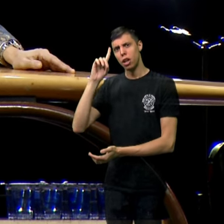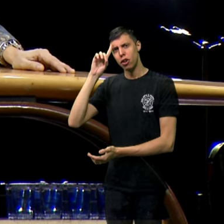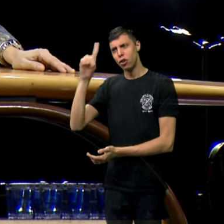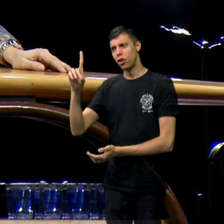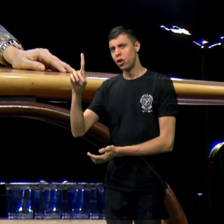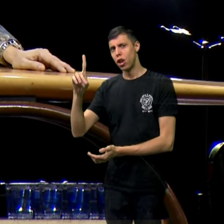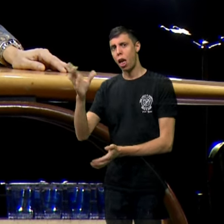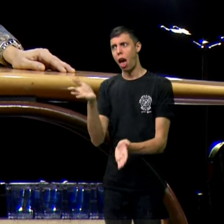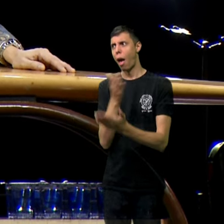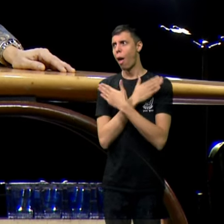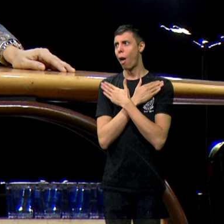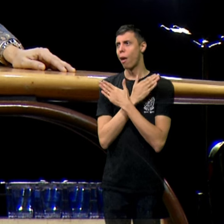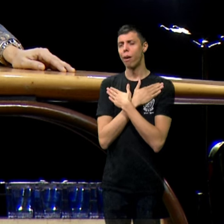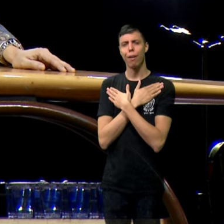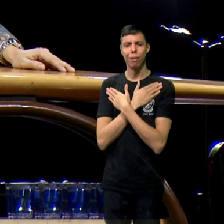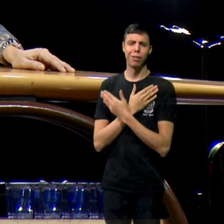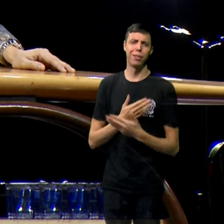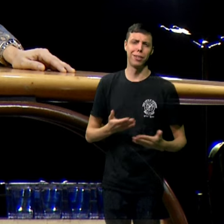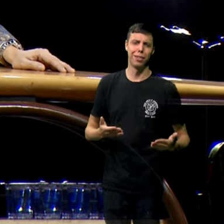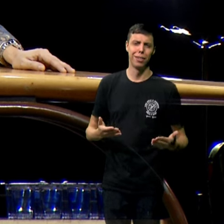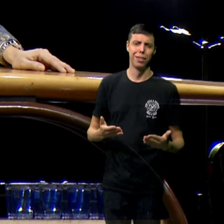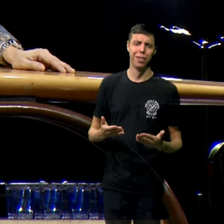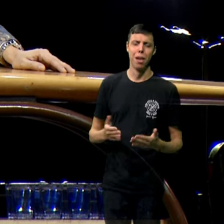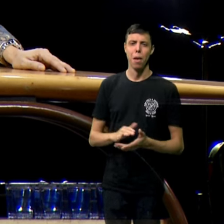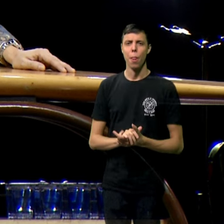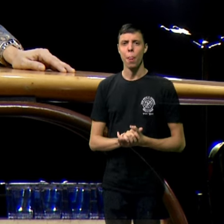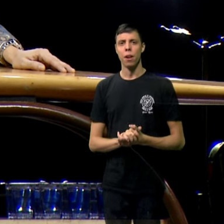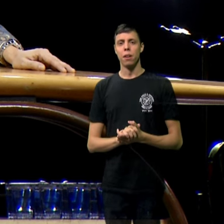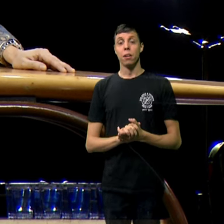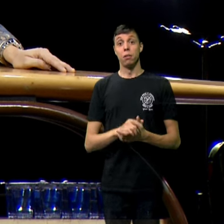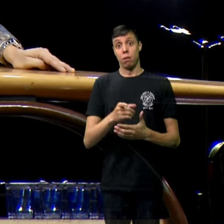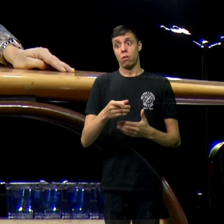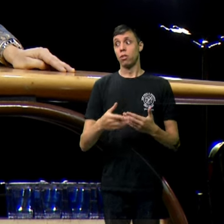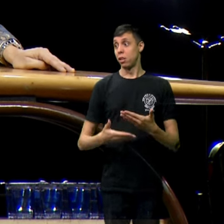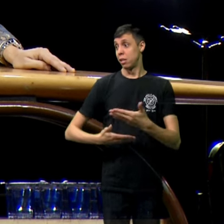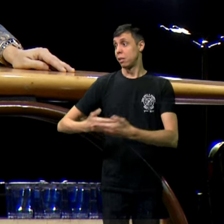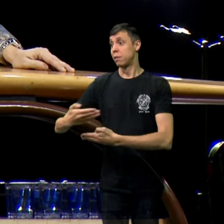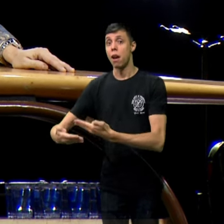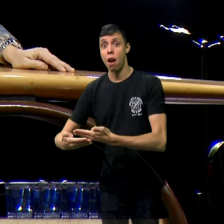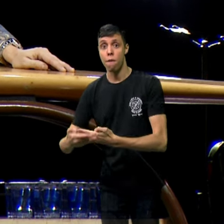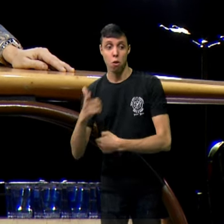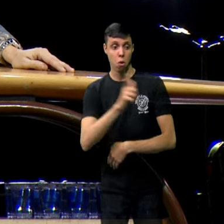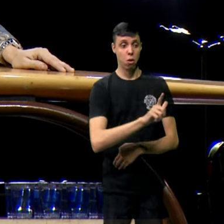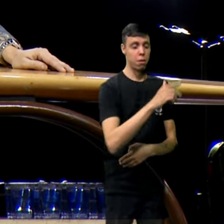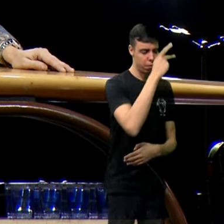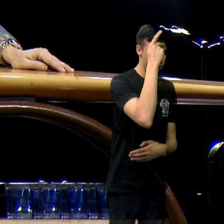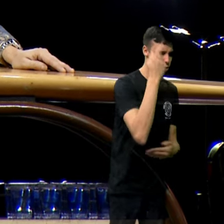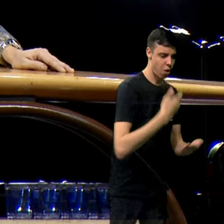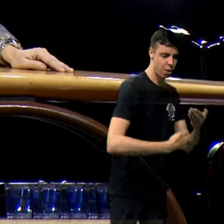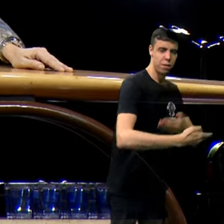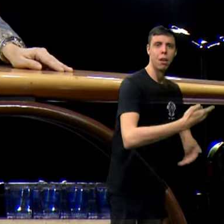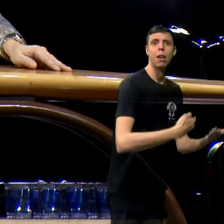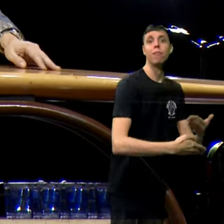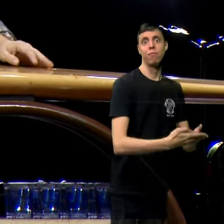Porque a Bíblia diz que você é servo daquele que serve. E eu quero que os ímpios me sirvam, não os